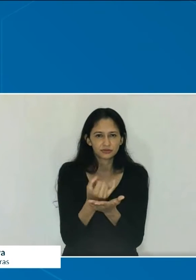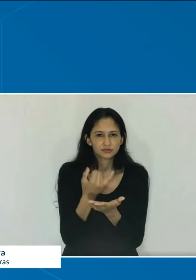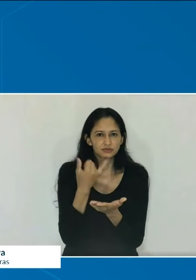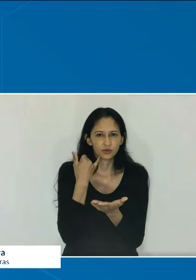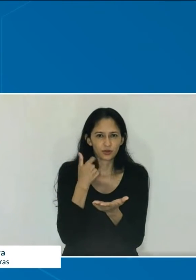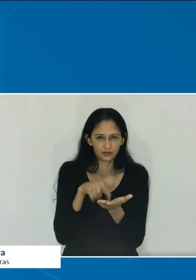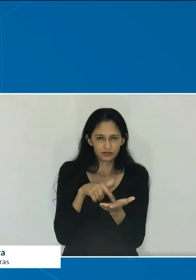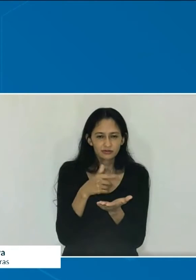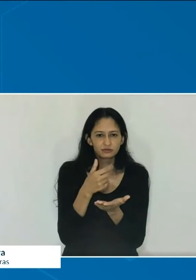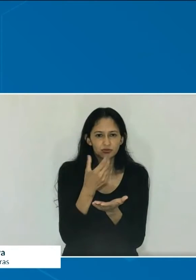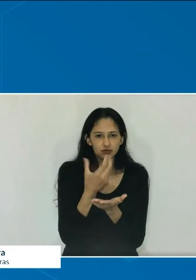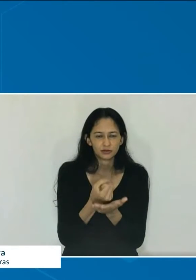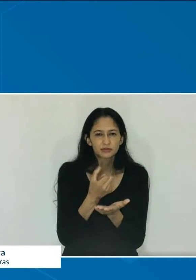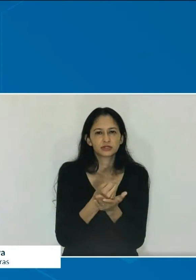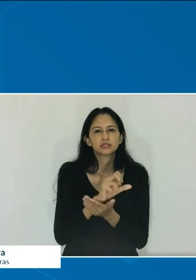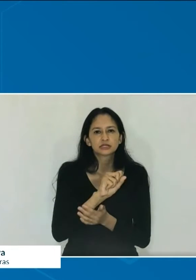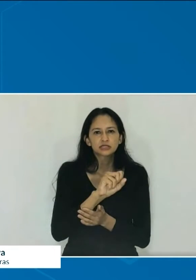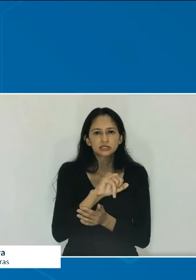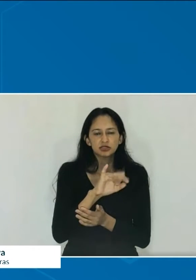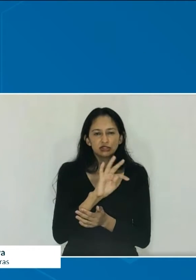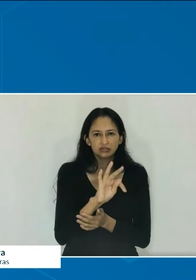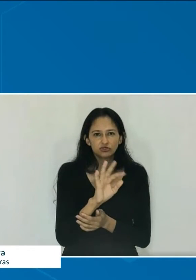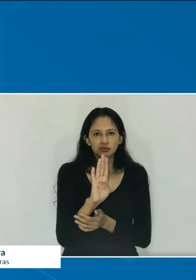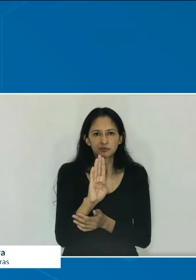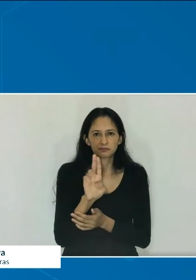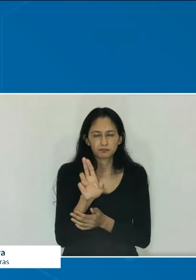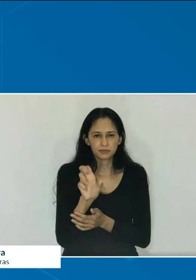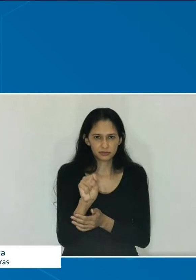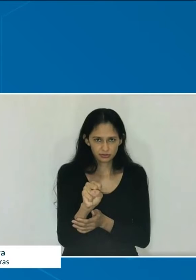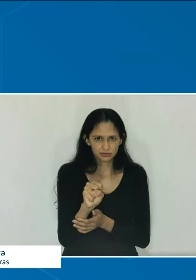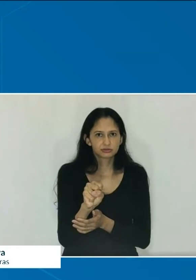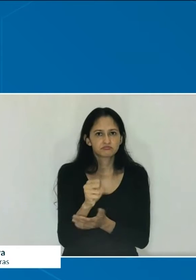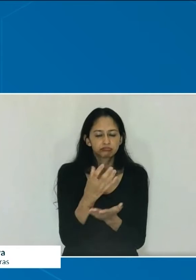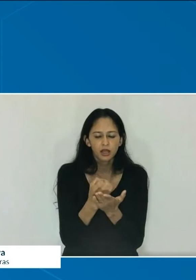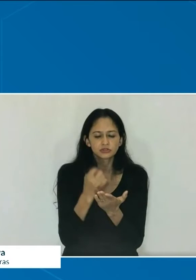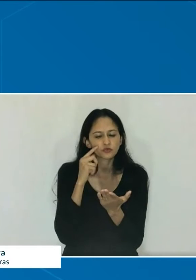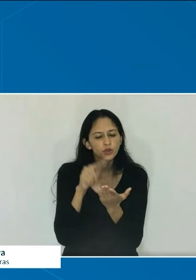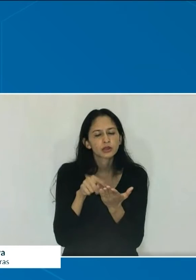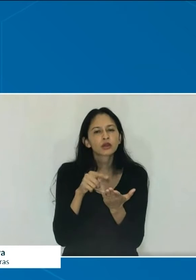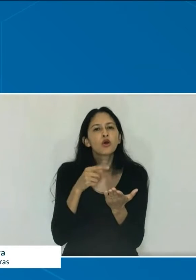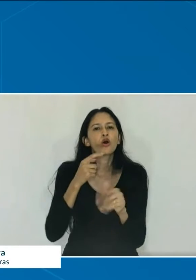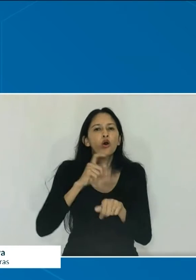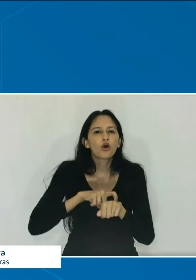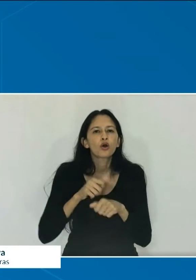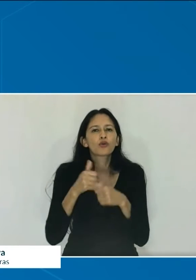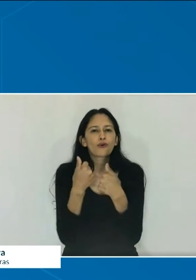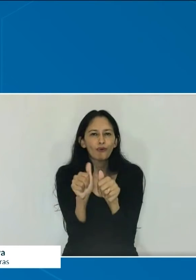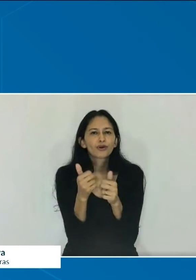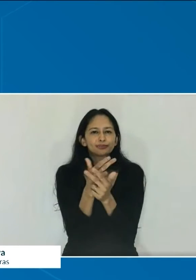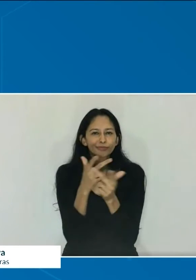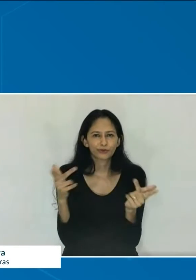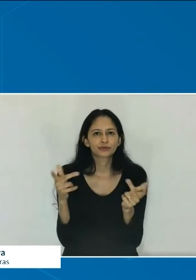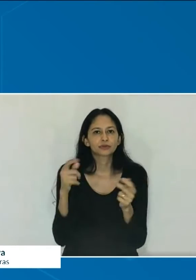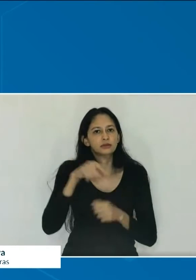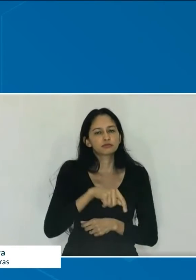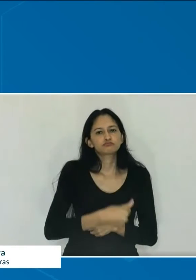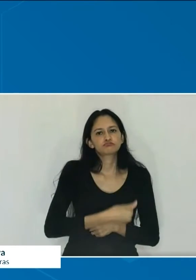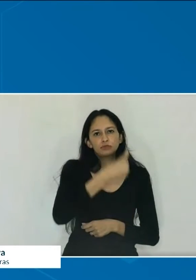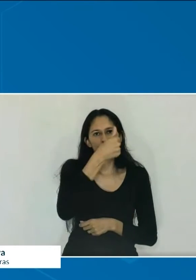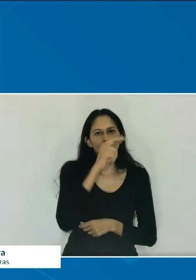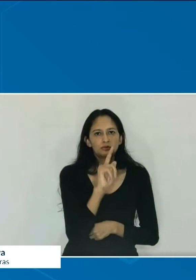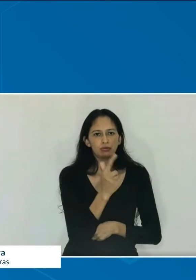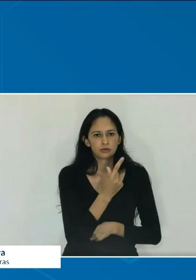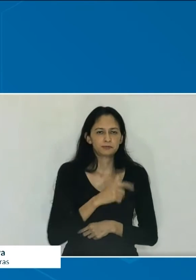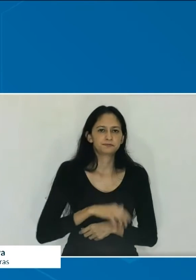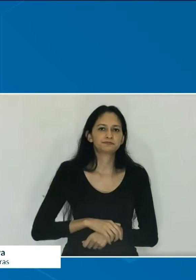gente conhece, que é o Citybus 2.0, né, que roda na cidade. E serviços personalizados, que é esse